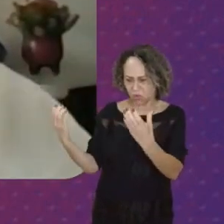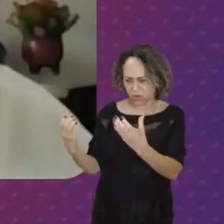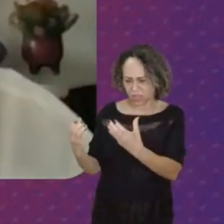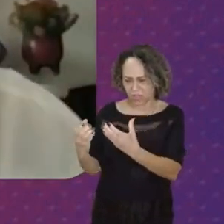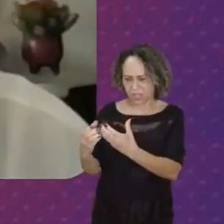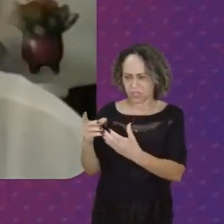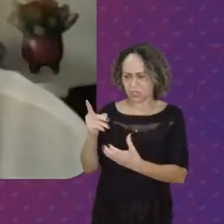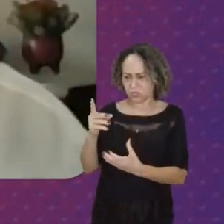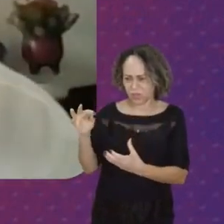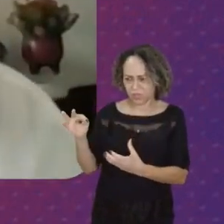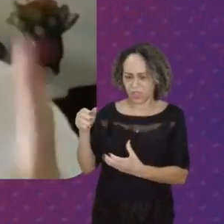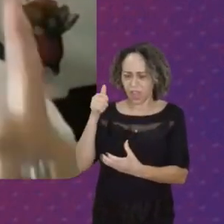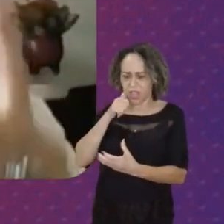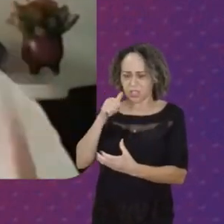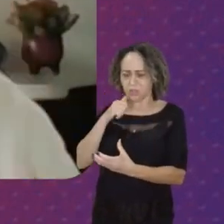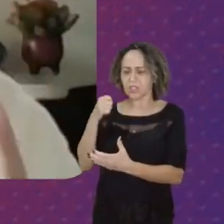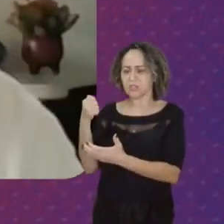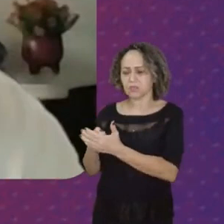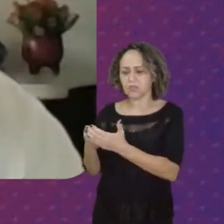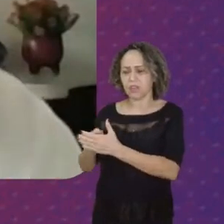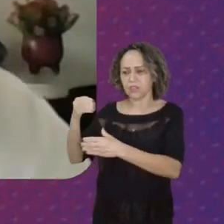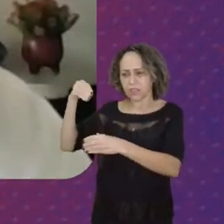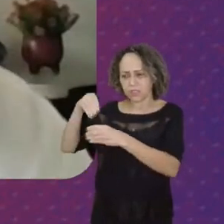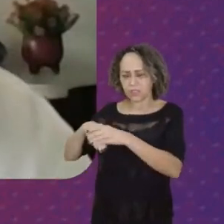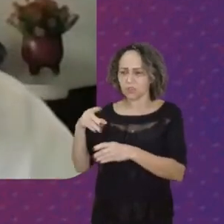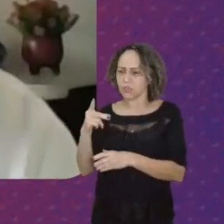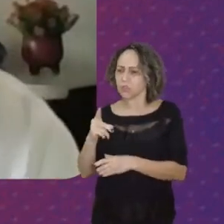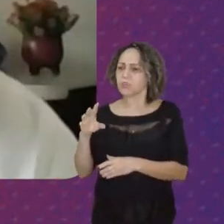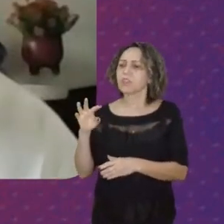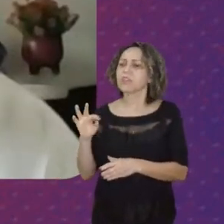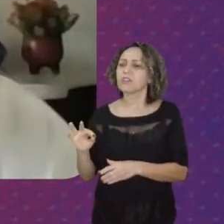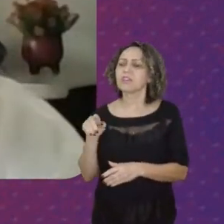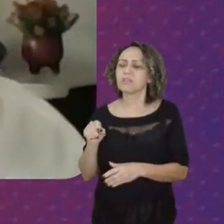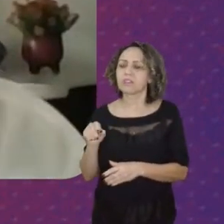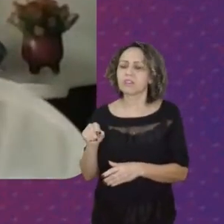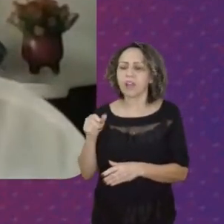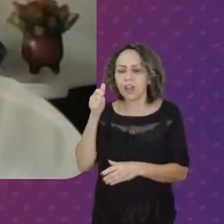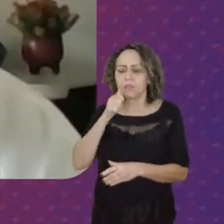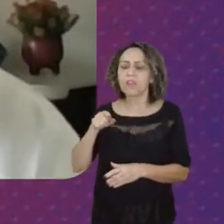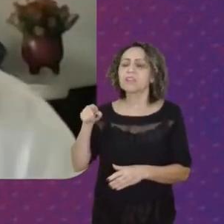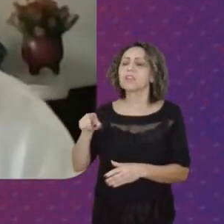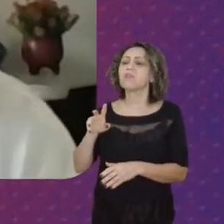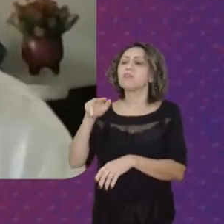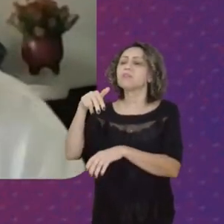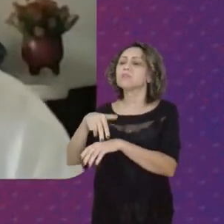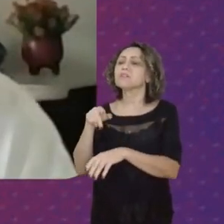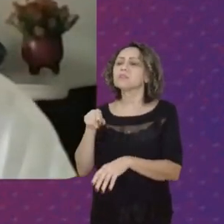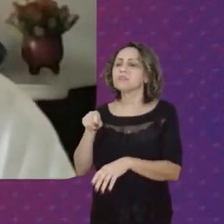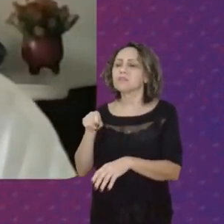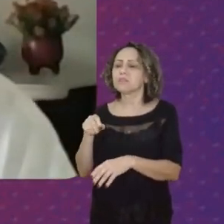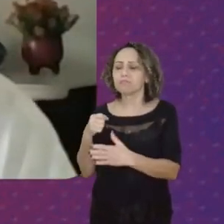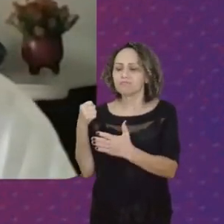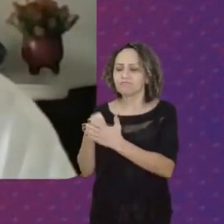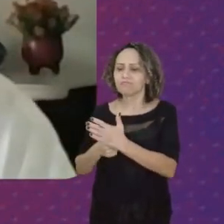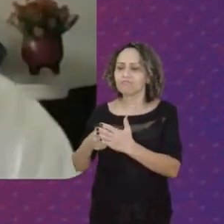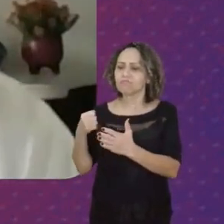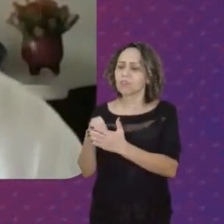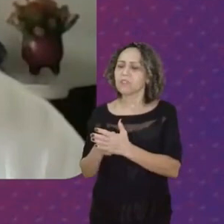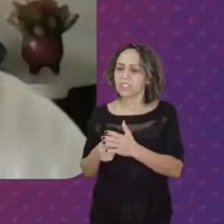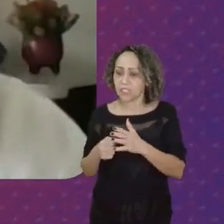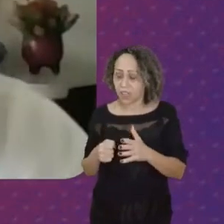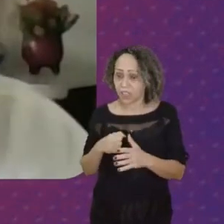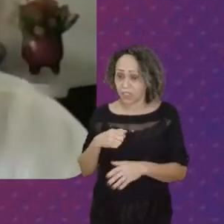dos Trabalhadores, ali estavam para reivindicar a cota mínima